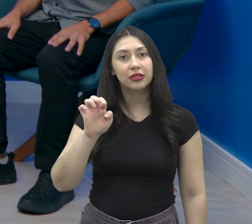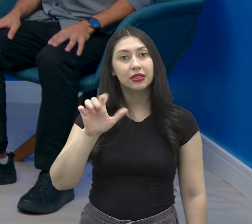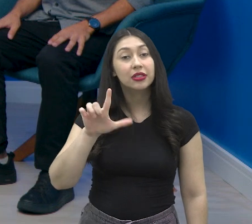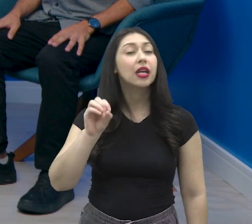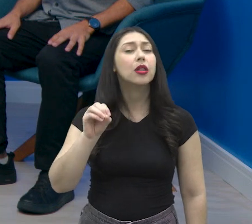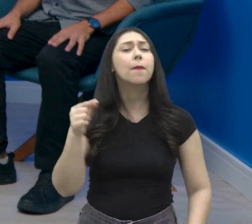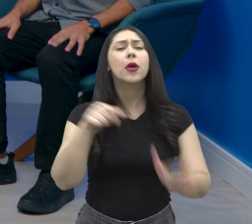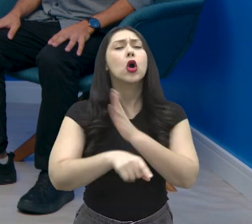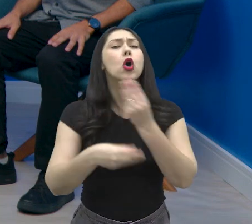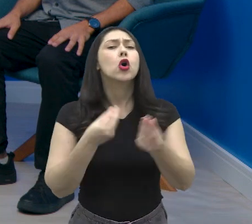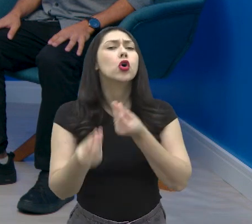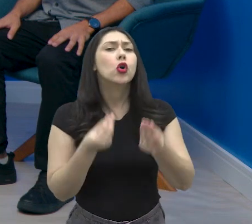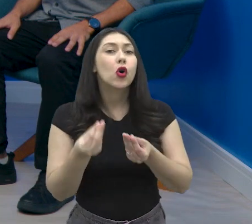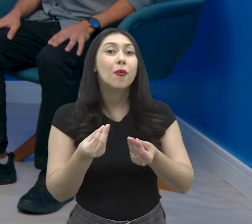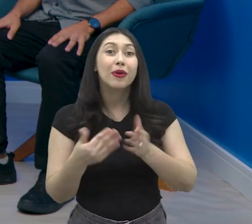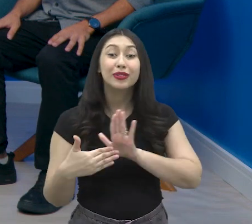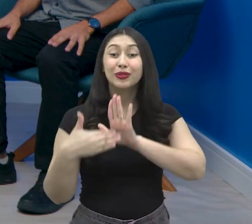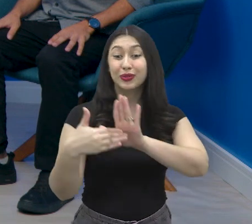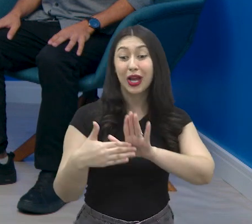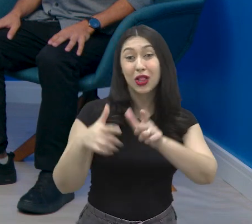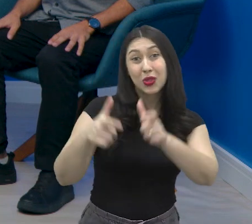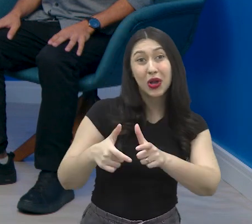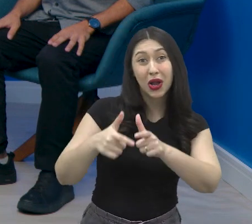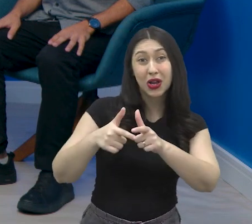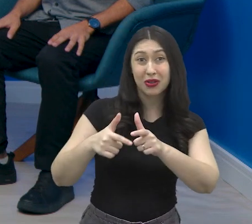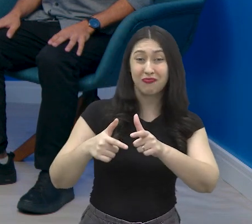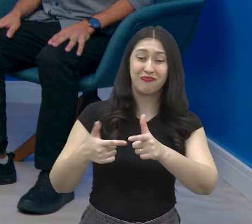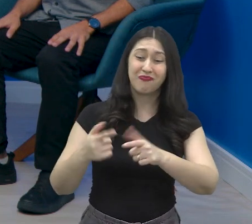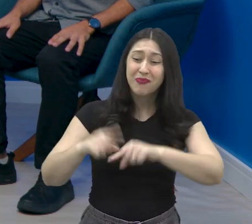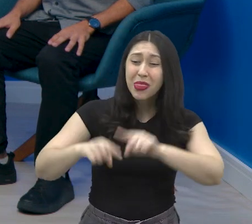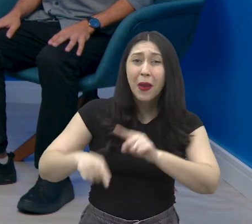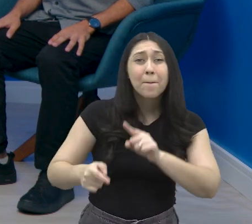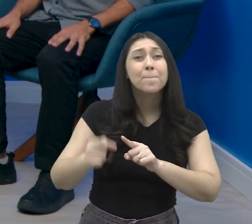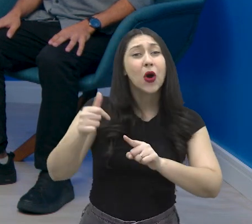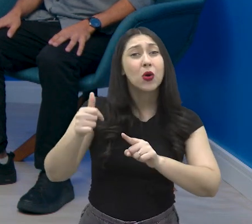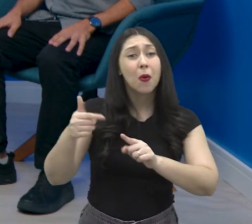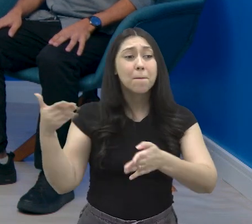podemos aumentar o acesso em áreas com poucos recursos?